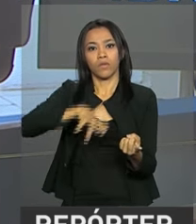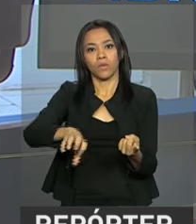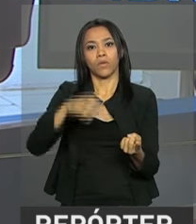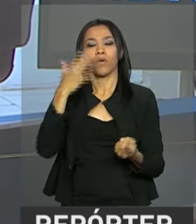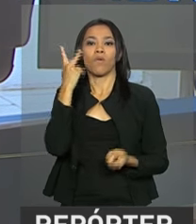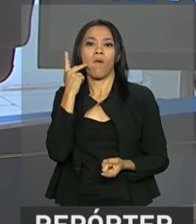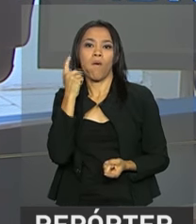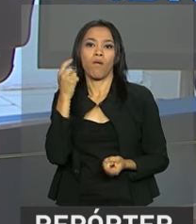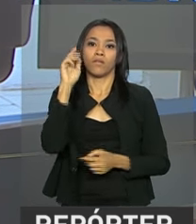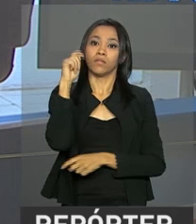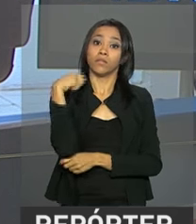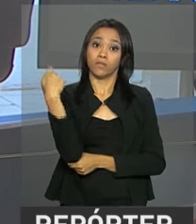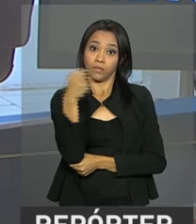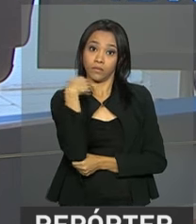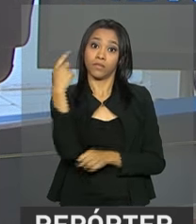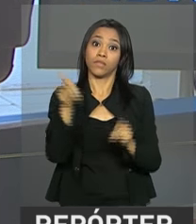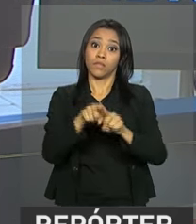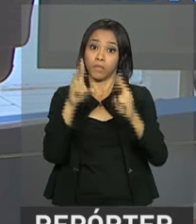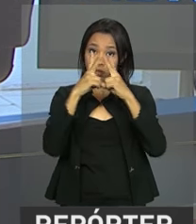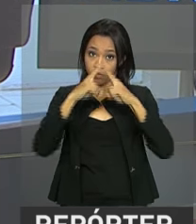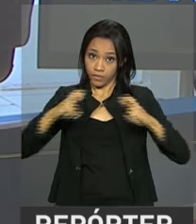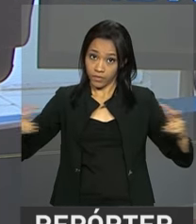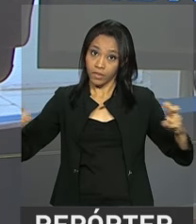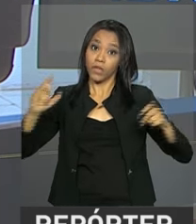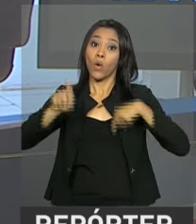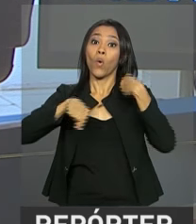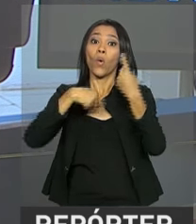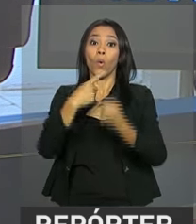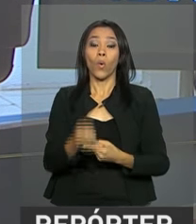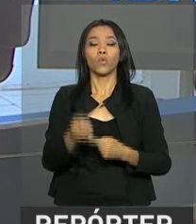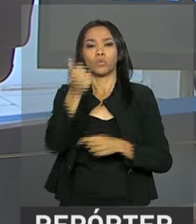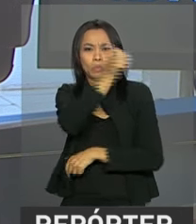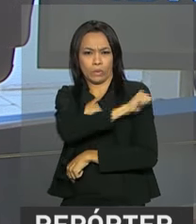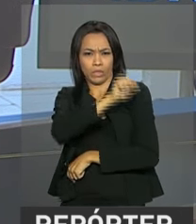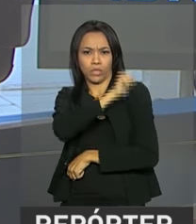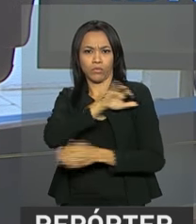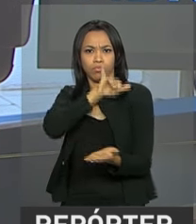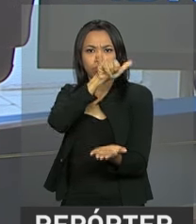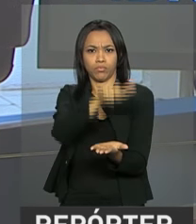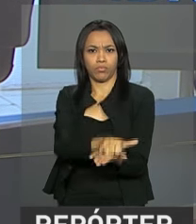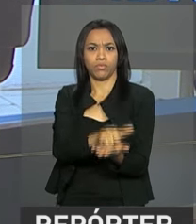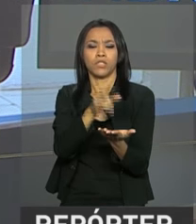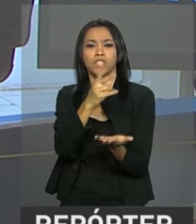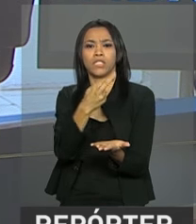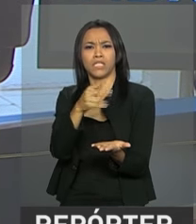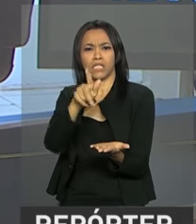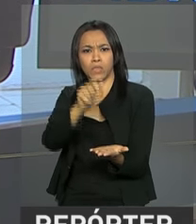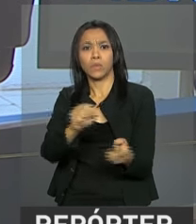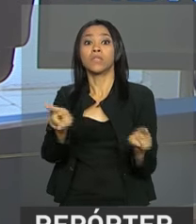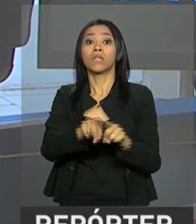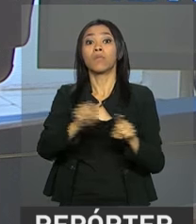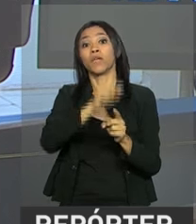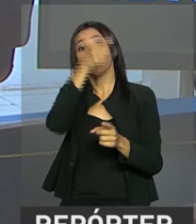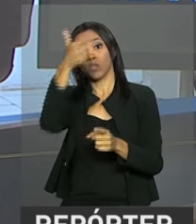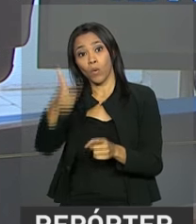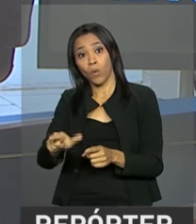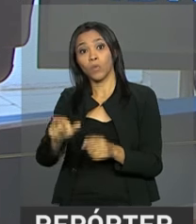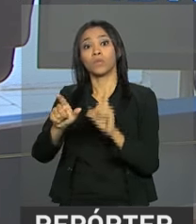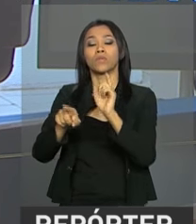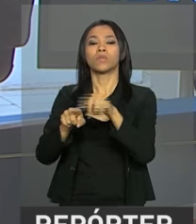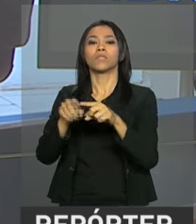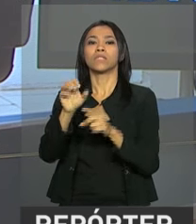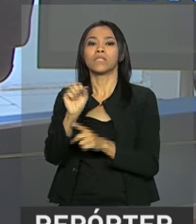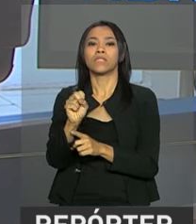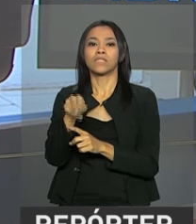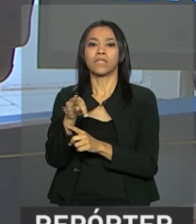e Florianópolis, o terminal de trigo do Rio de Janeiro, o terminal de combustíveis de Santarém, além de